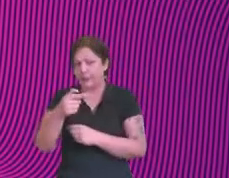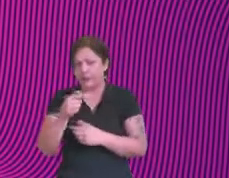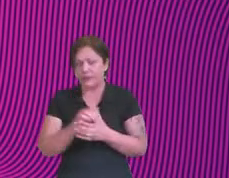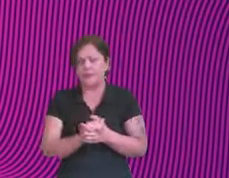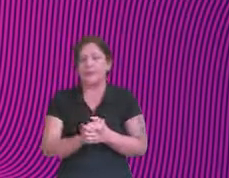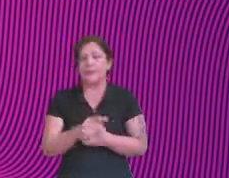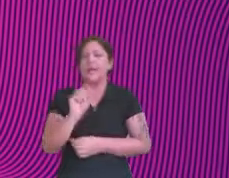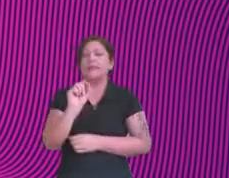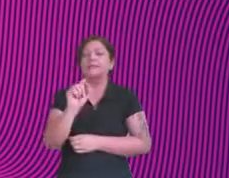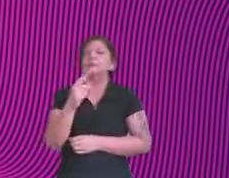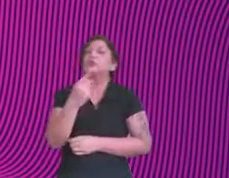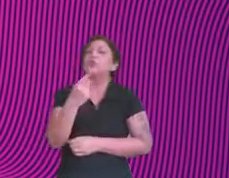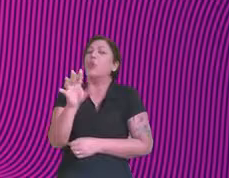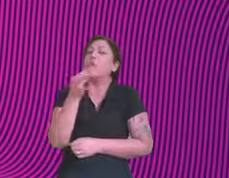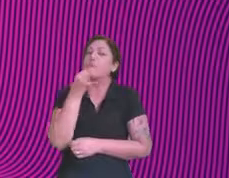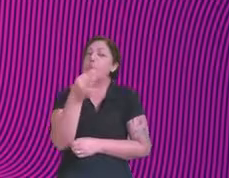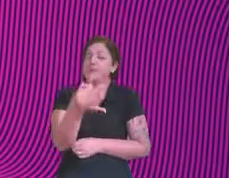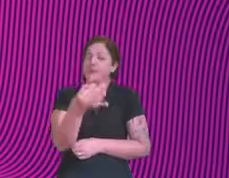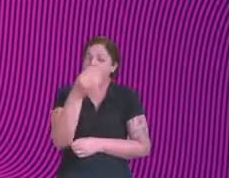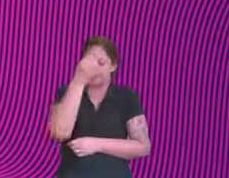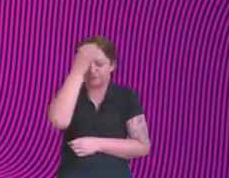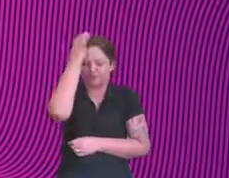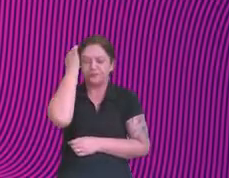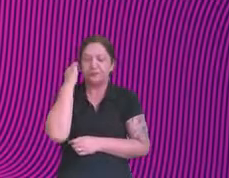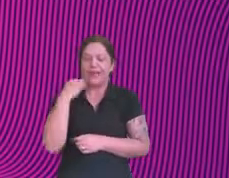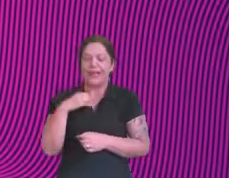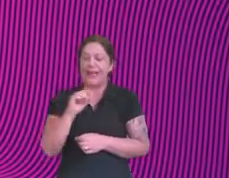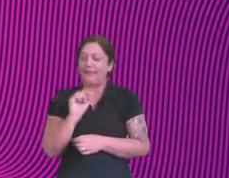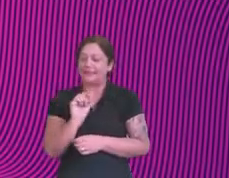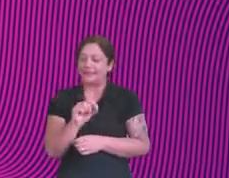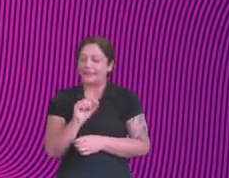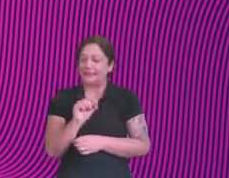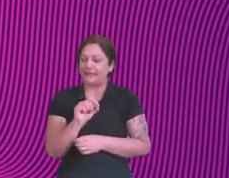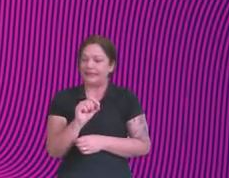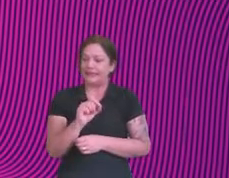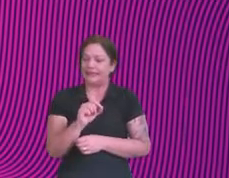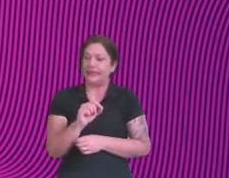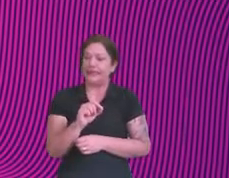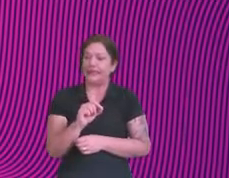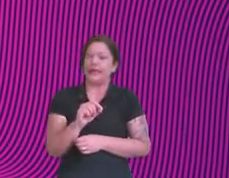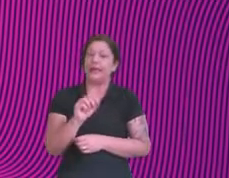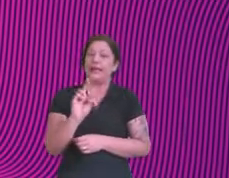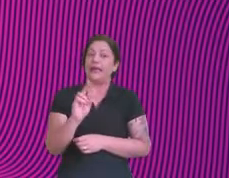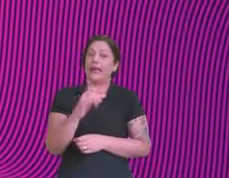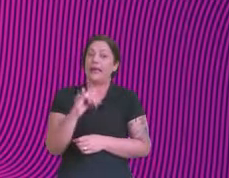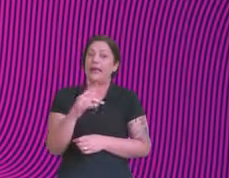você acha da discussão aí de hipertermia versus normotermia?